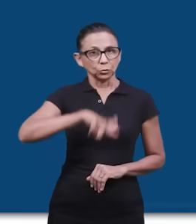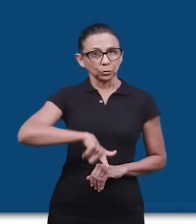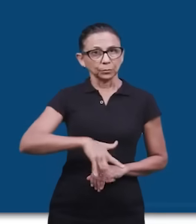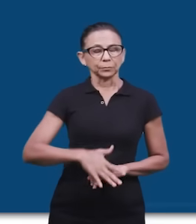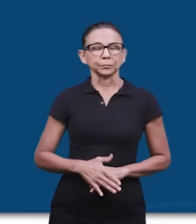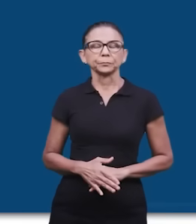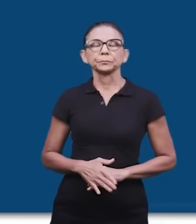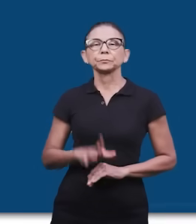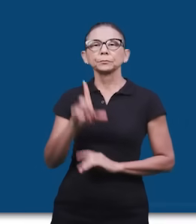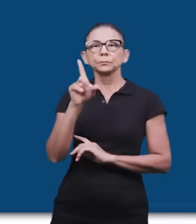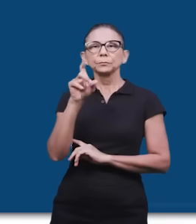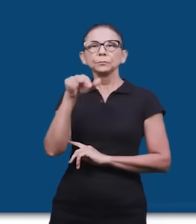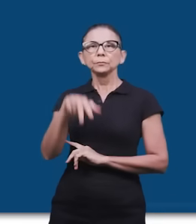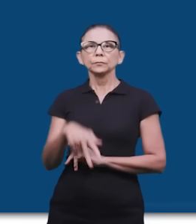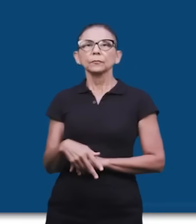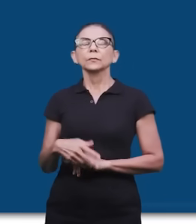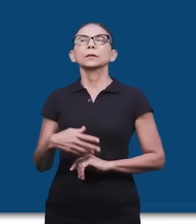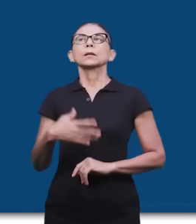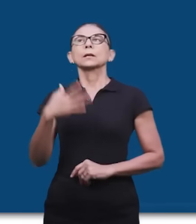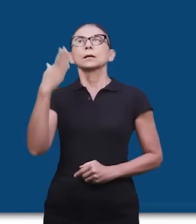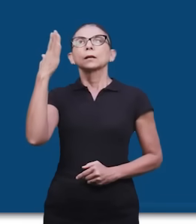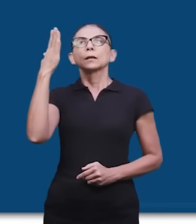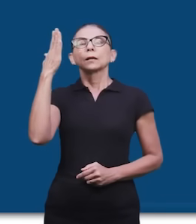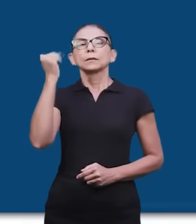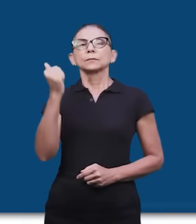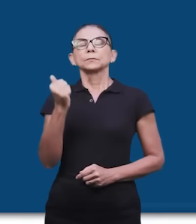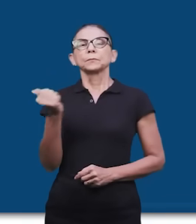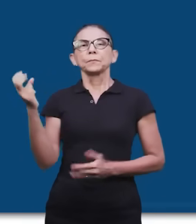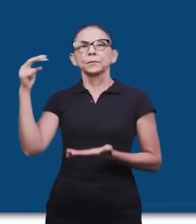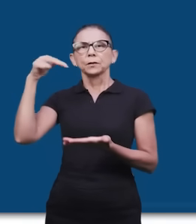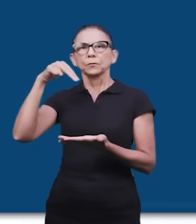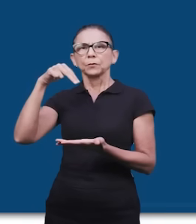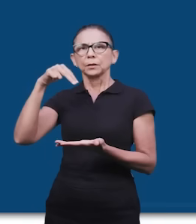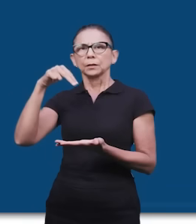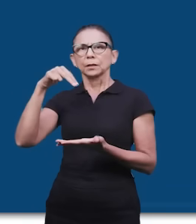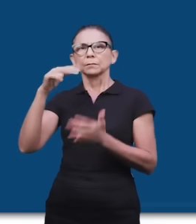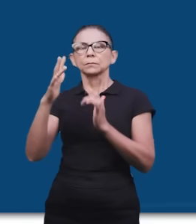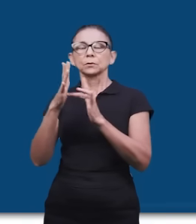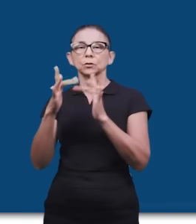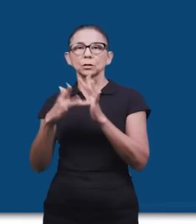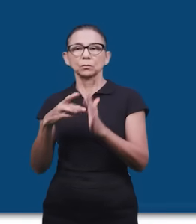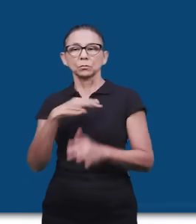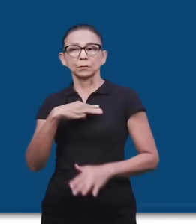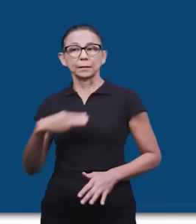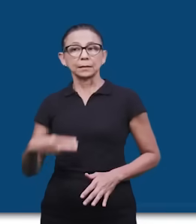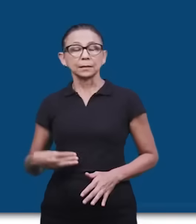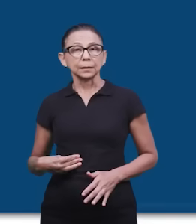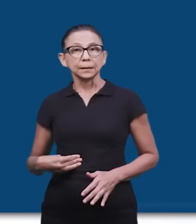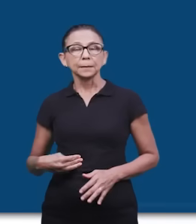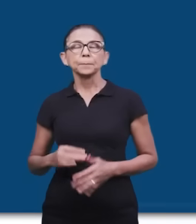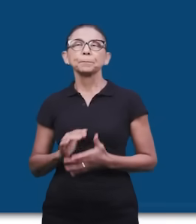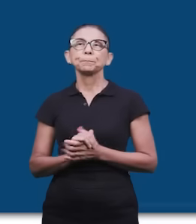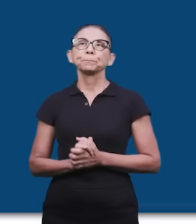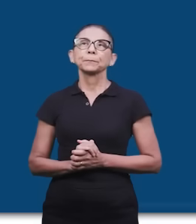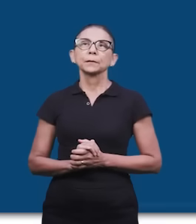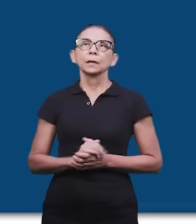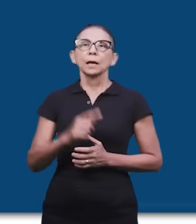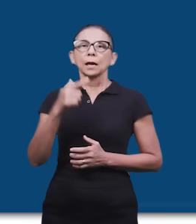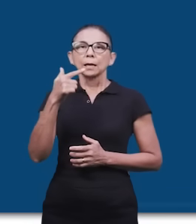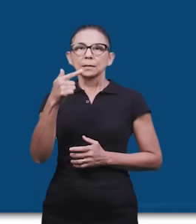Daniel viu assim: vinda do Messias. Esse tempo de 7 anos é da grande